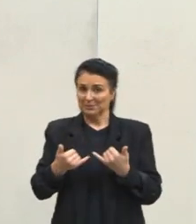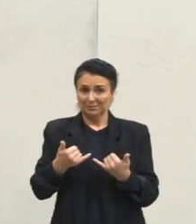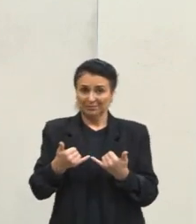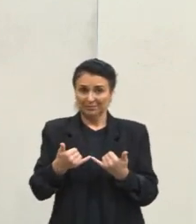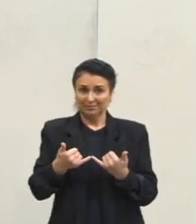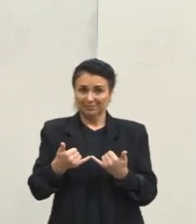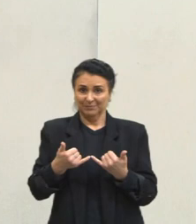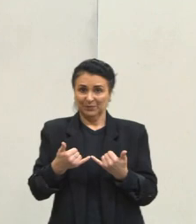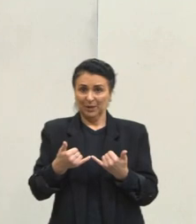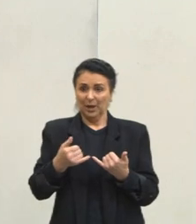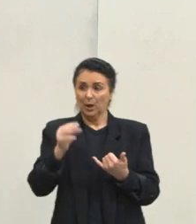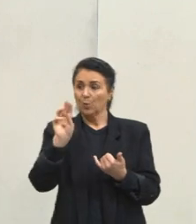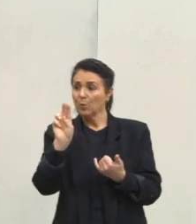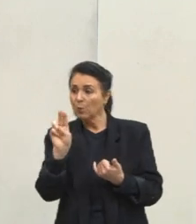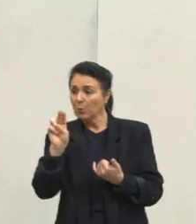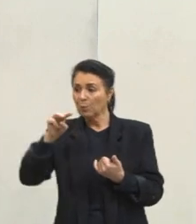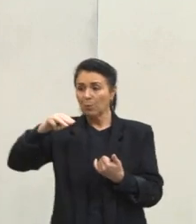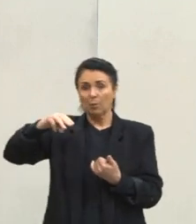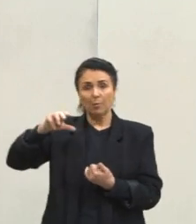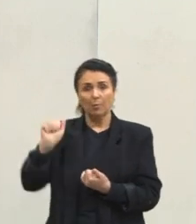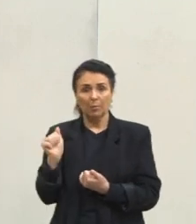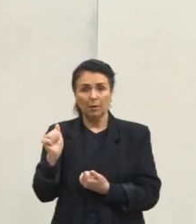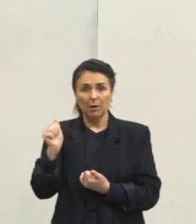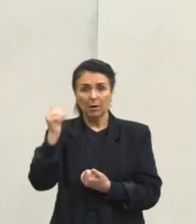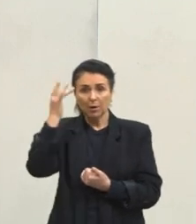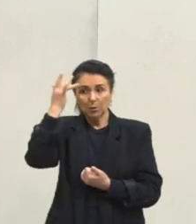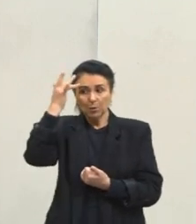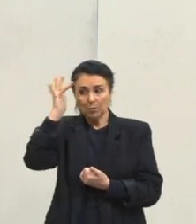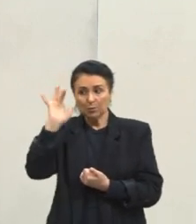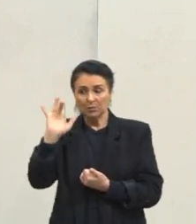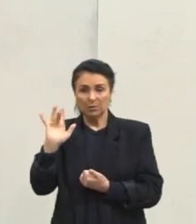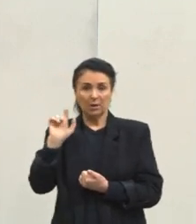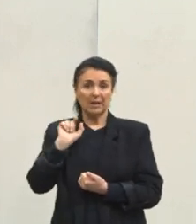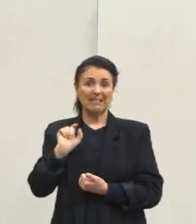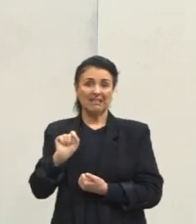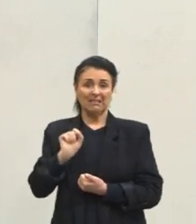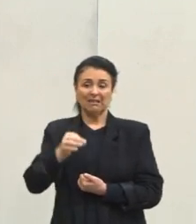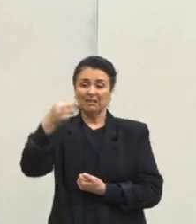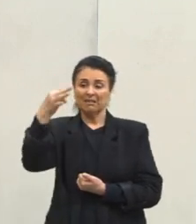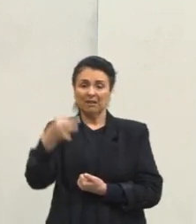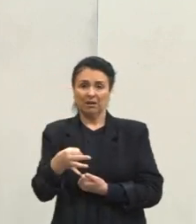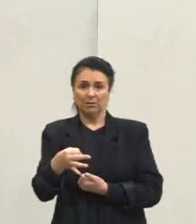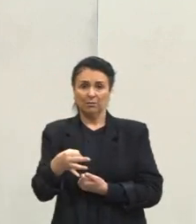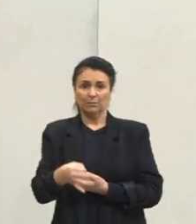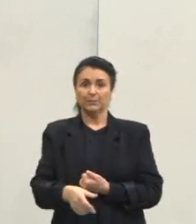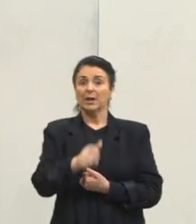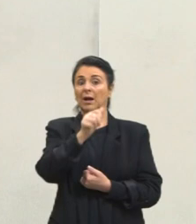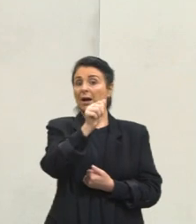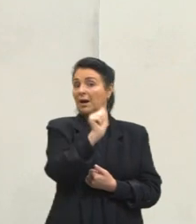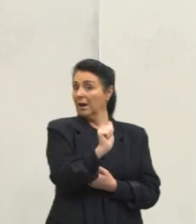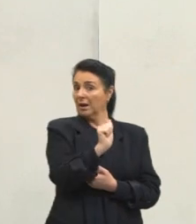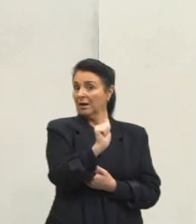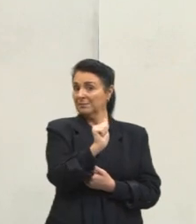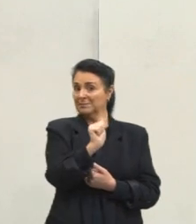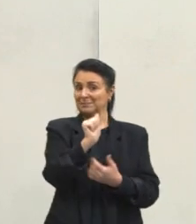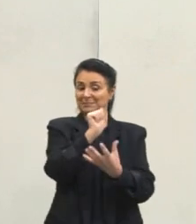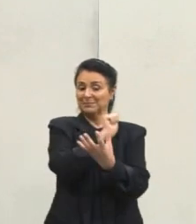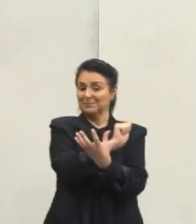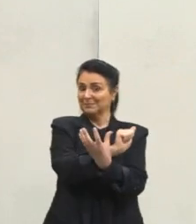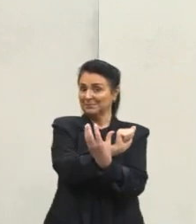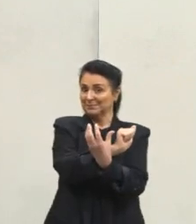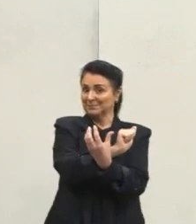então pode perceber que há uma diferença entre La maestra e una Extra